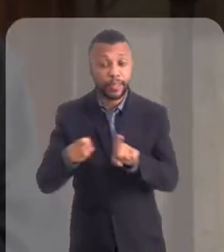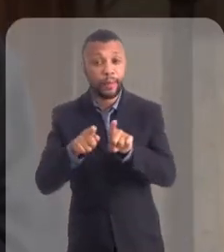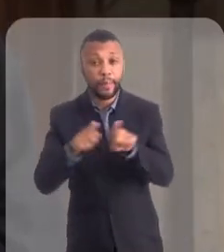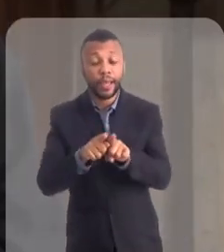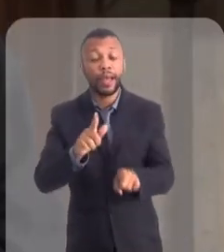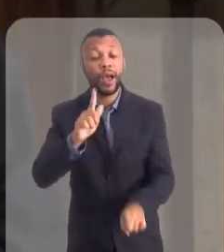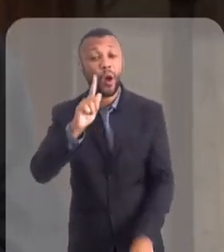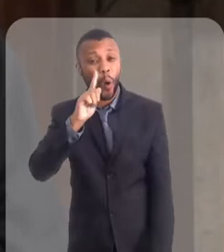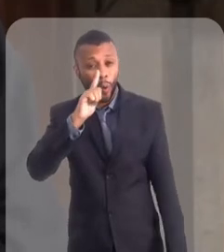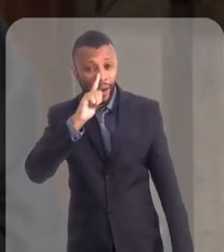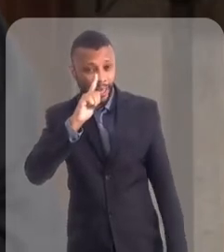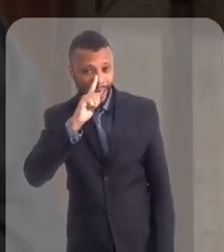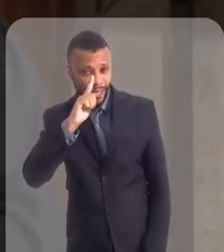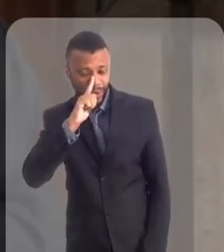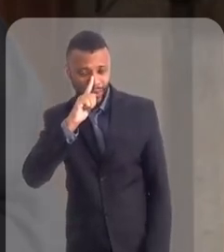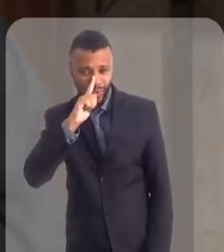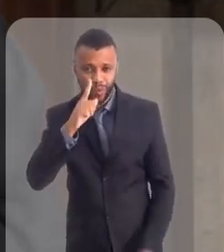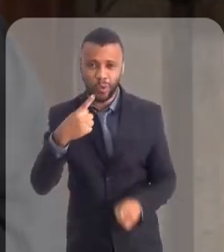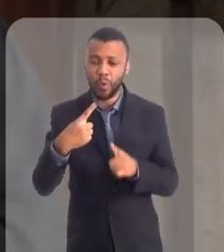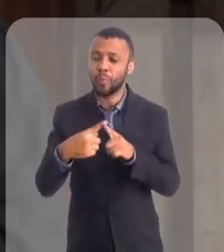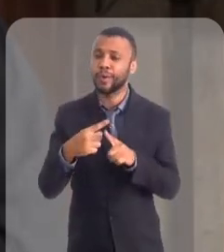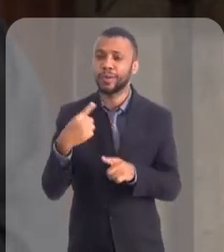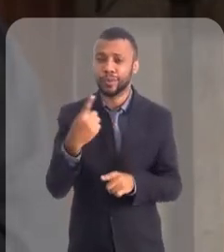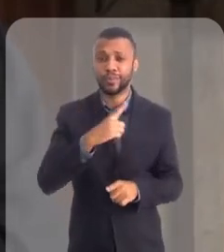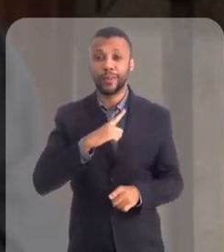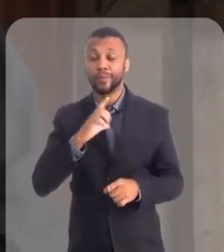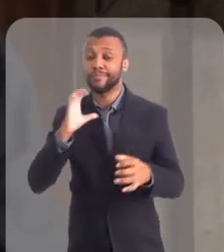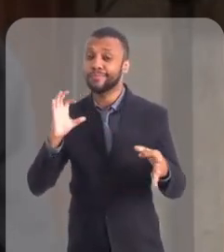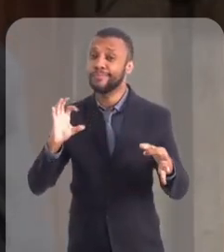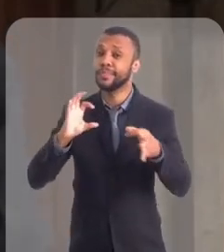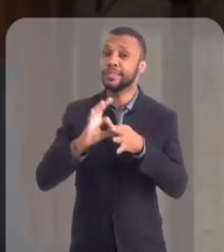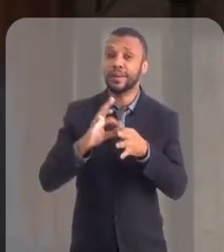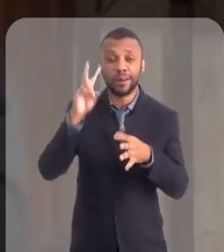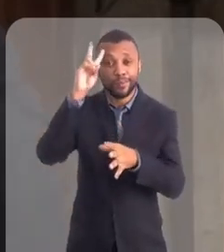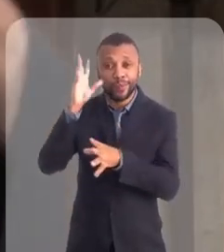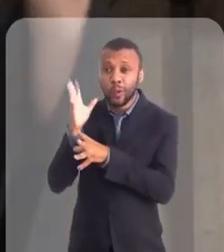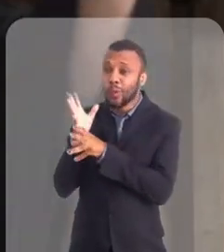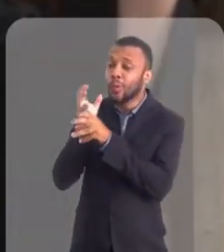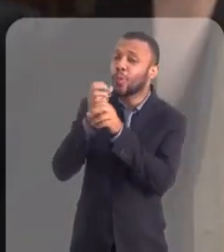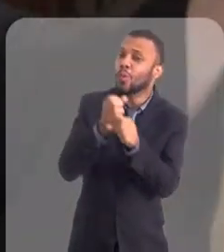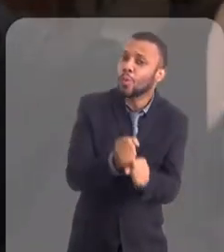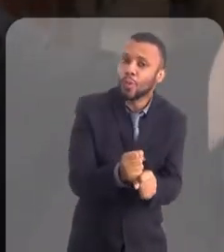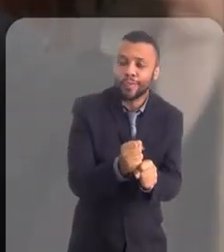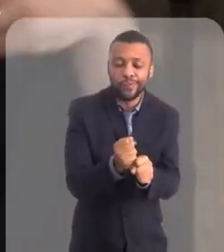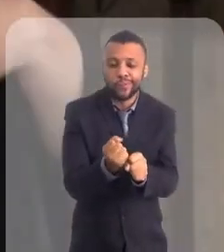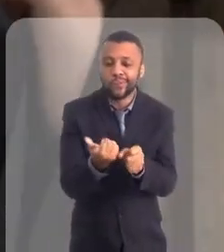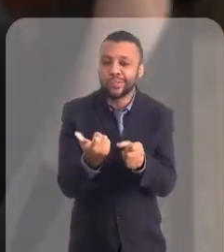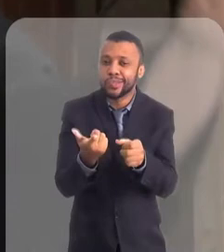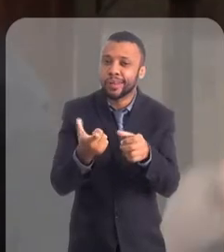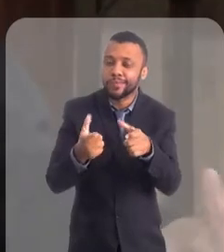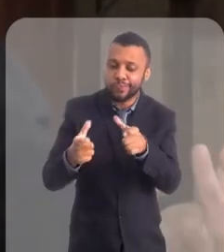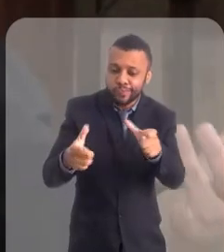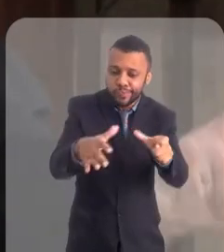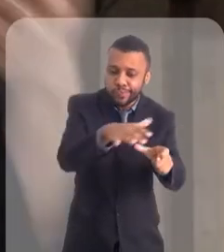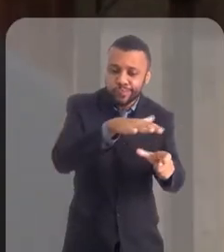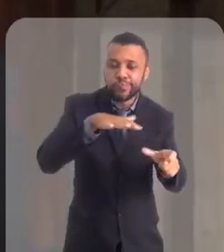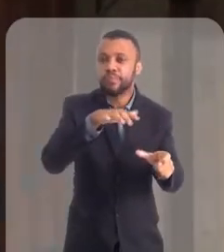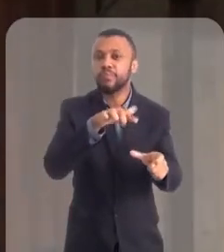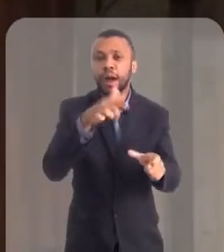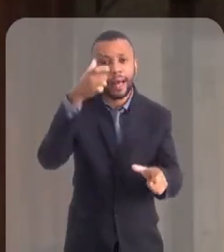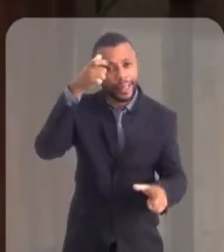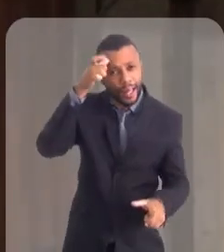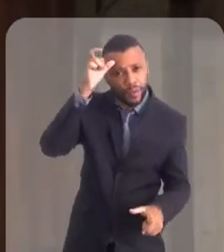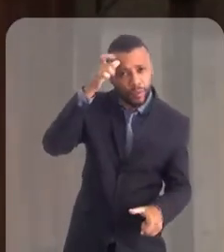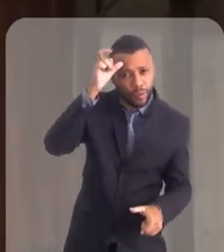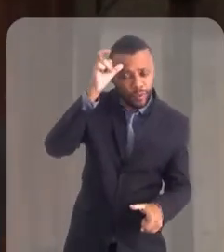o grego, porque nós tivemos uma ligação histórica com Constantinopla, Bizâncio, hoje